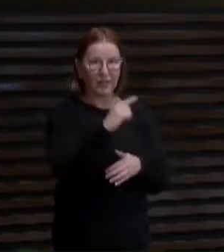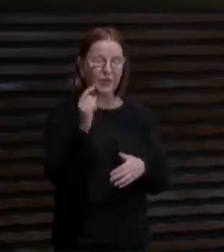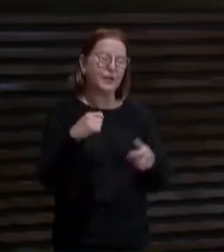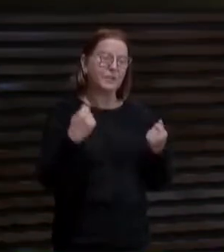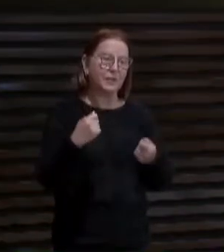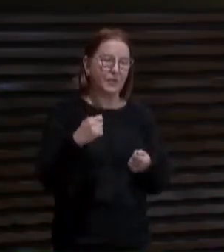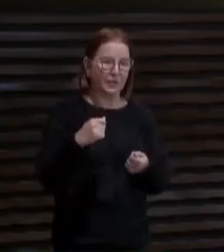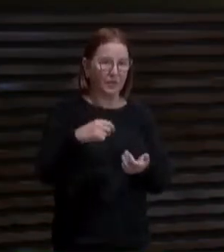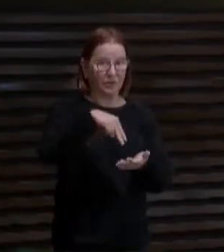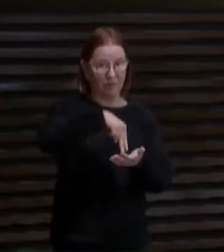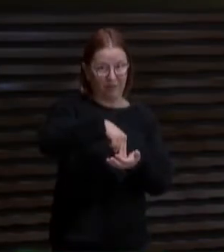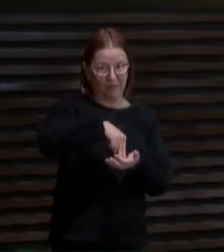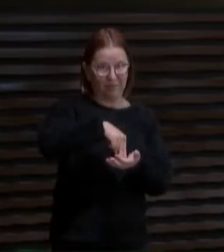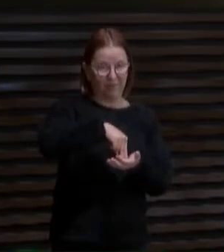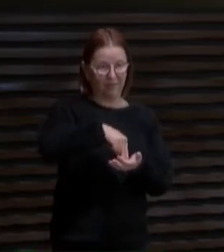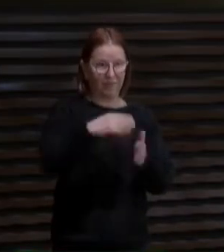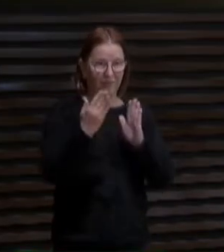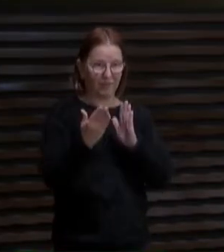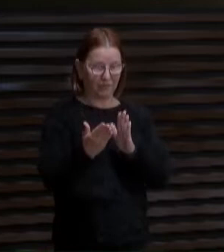daquilo que nós estamos ouvindo